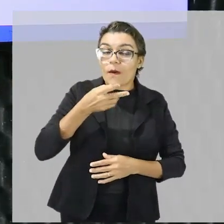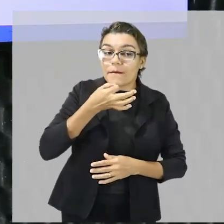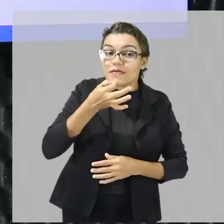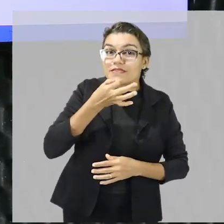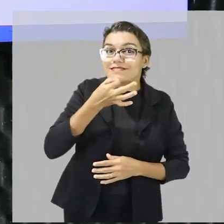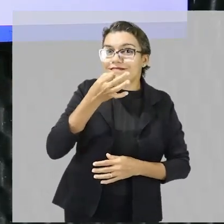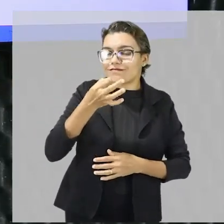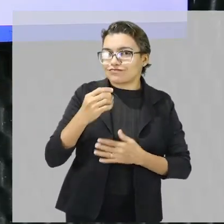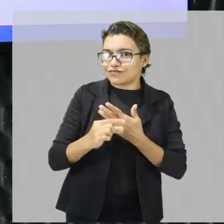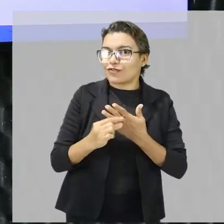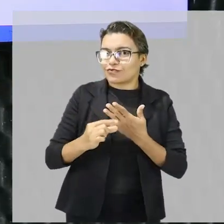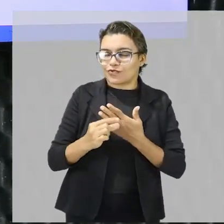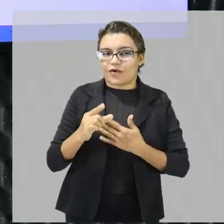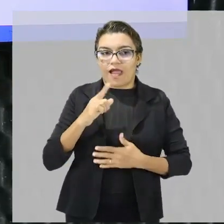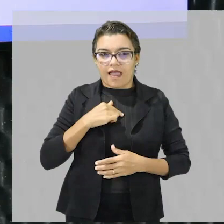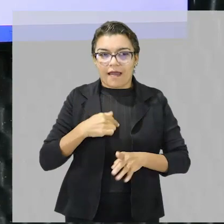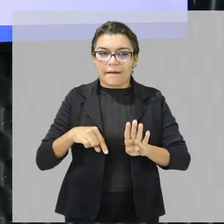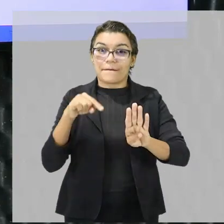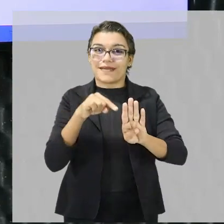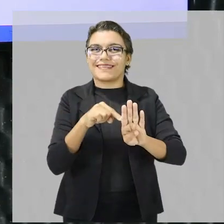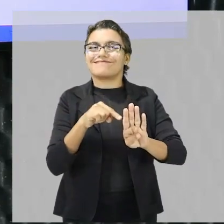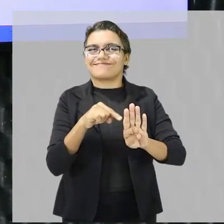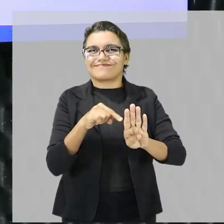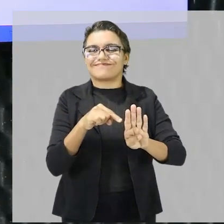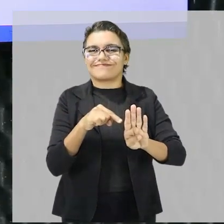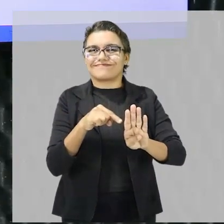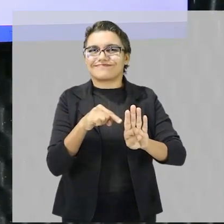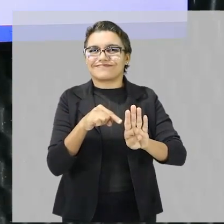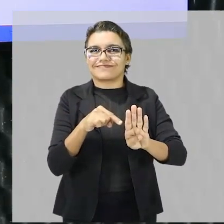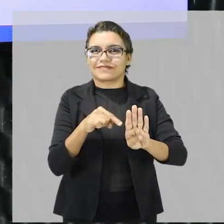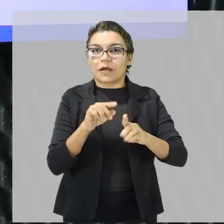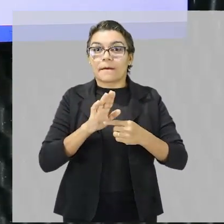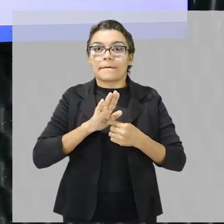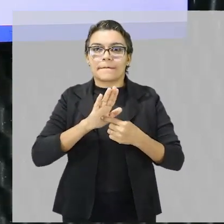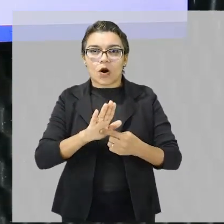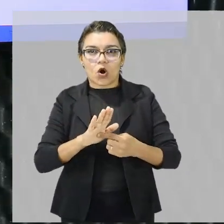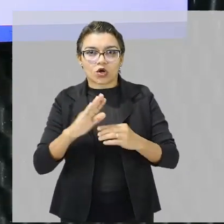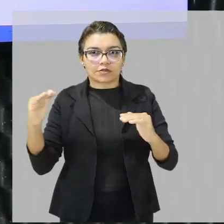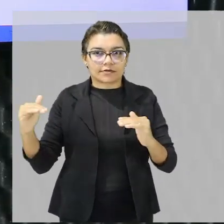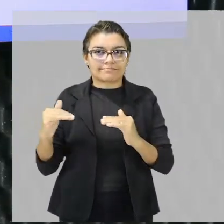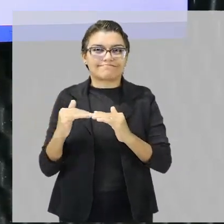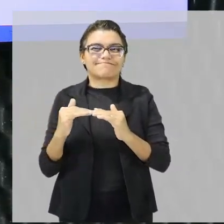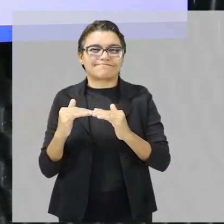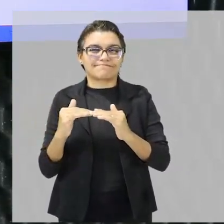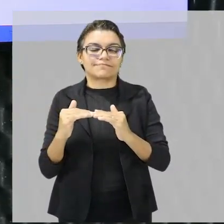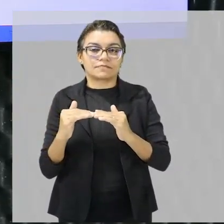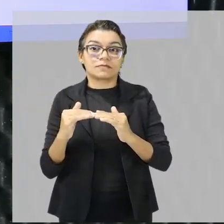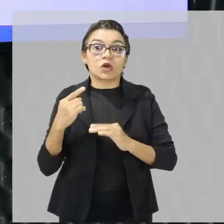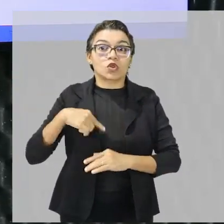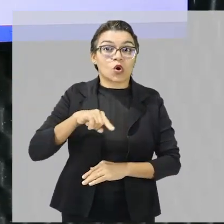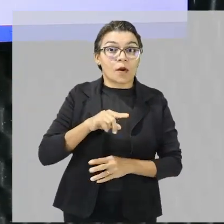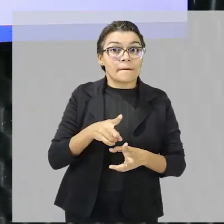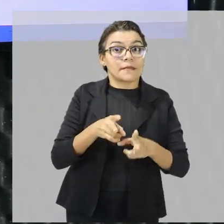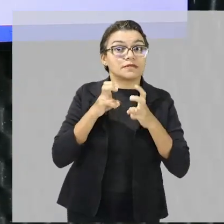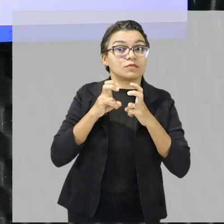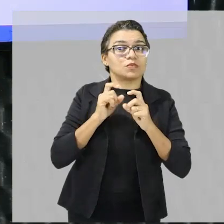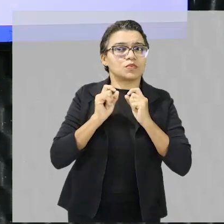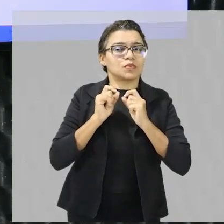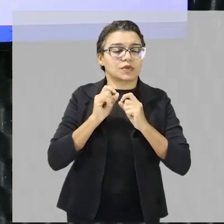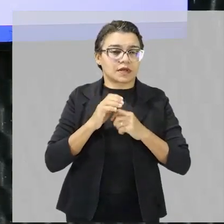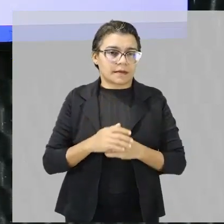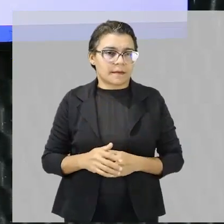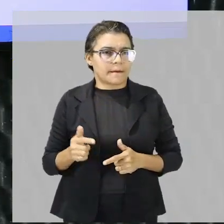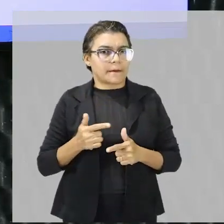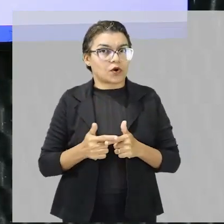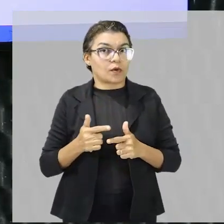avisei a vocês, é a letra B de bola. E que traz o consenso. É importante a gente perceber que